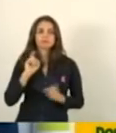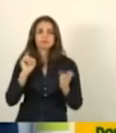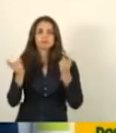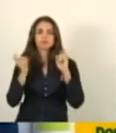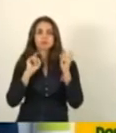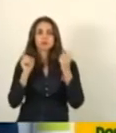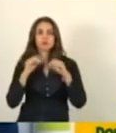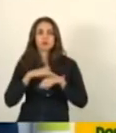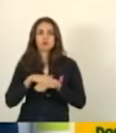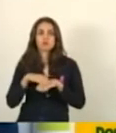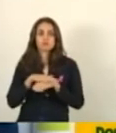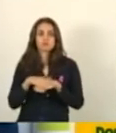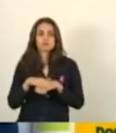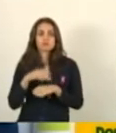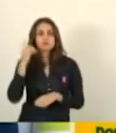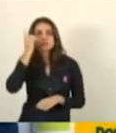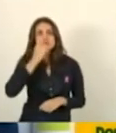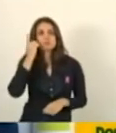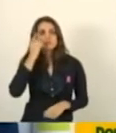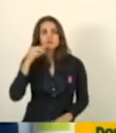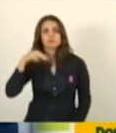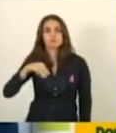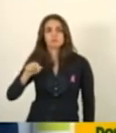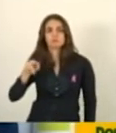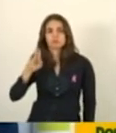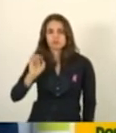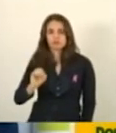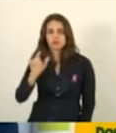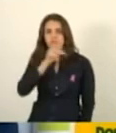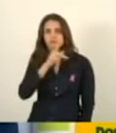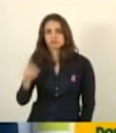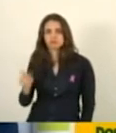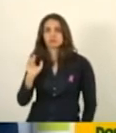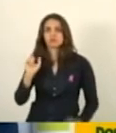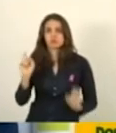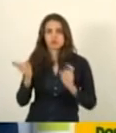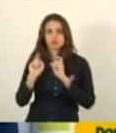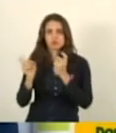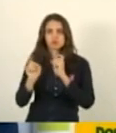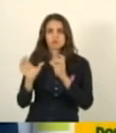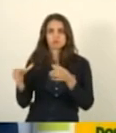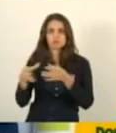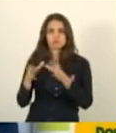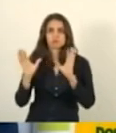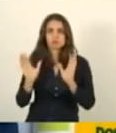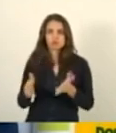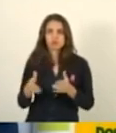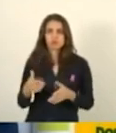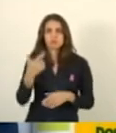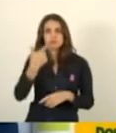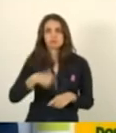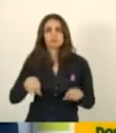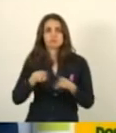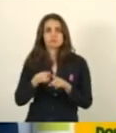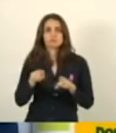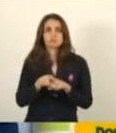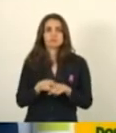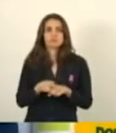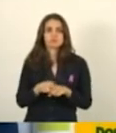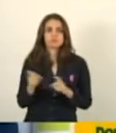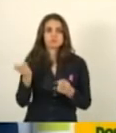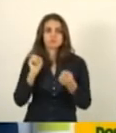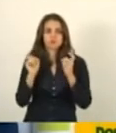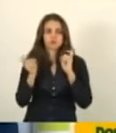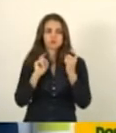reunião, conversei com o deputado Marcelo Santos, porque ele é o presidente, ele já reuniu com esse pessoal, e eu também vou